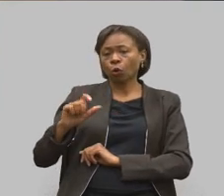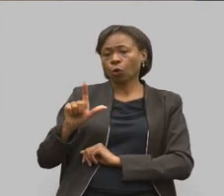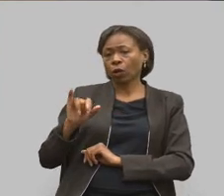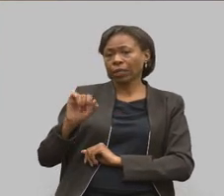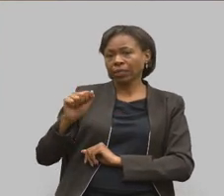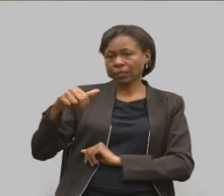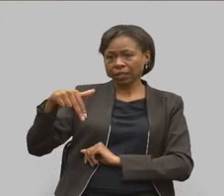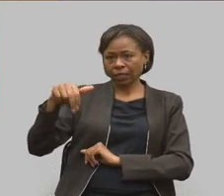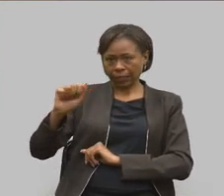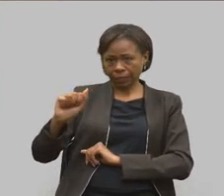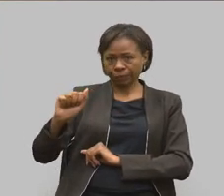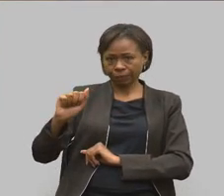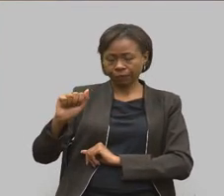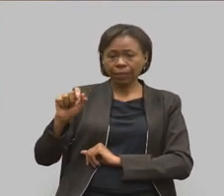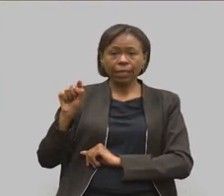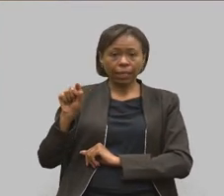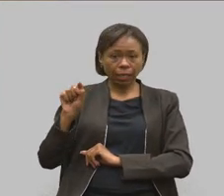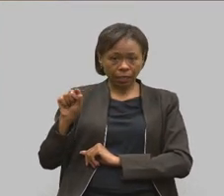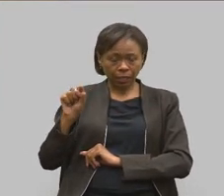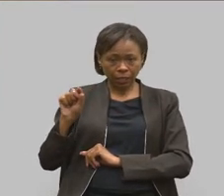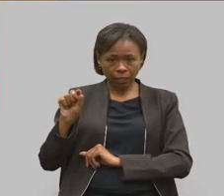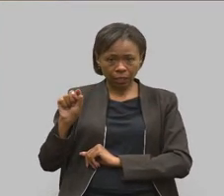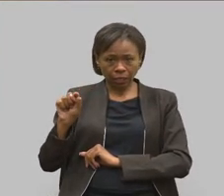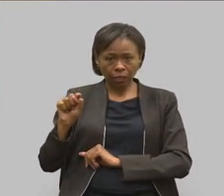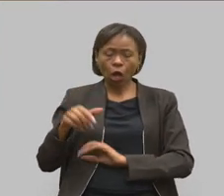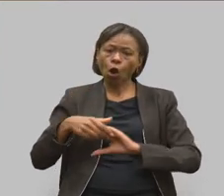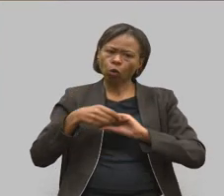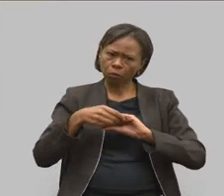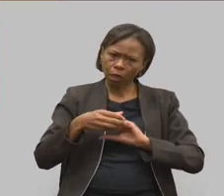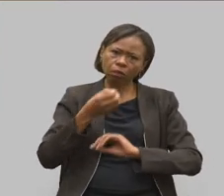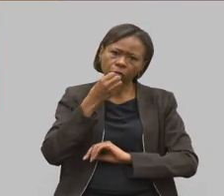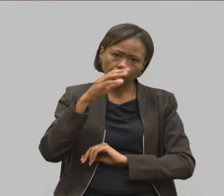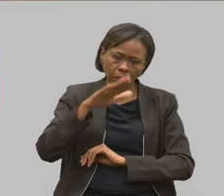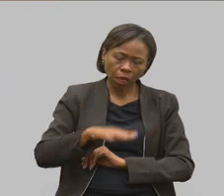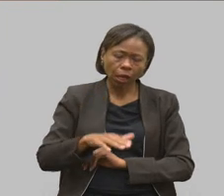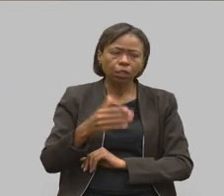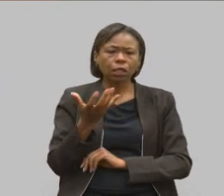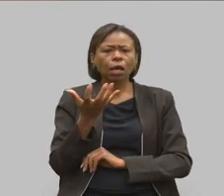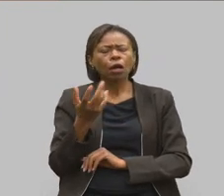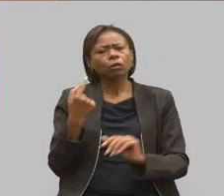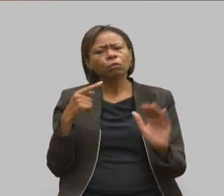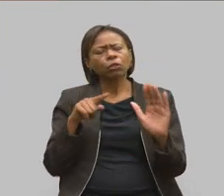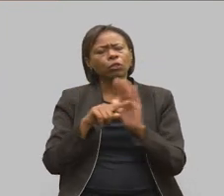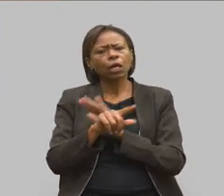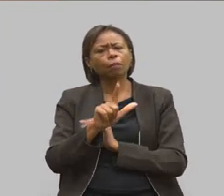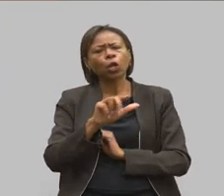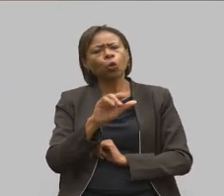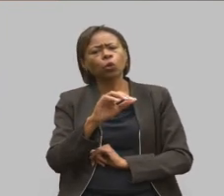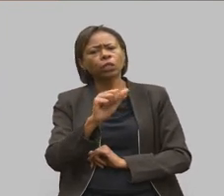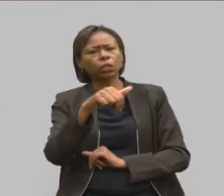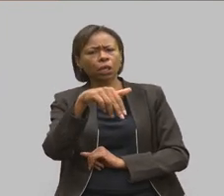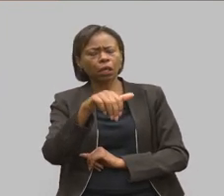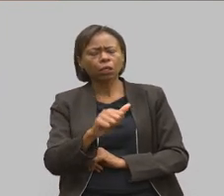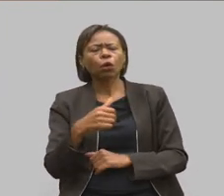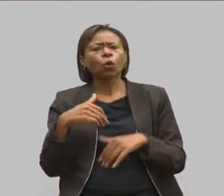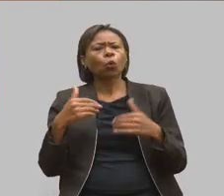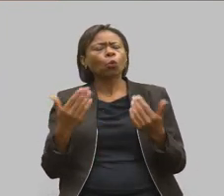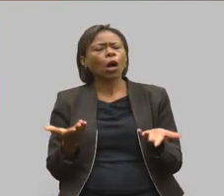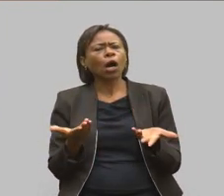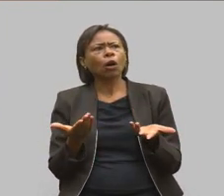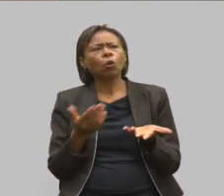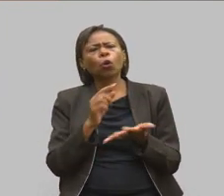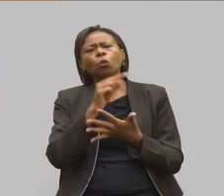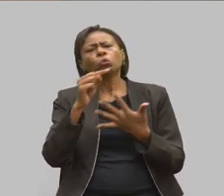Uliana ela cumprimenta boa tarde gostaria de perguntar pra Dra Luciana Quais doenças